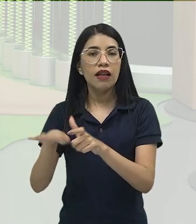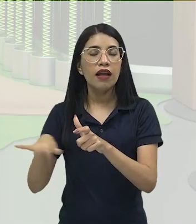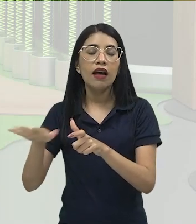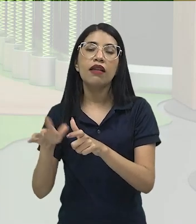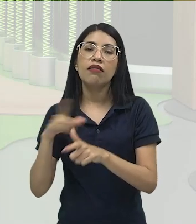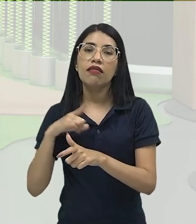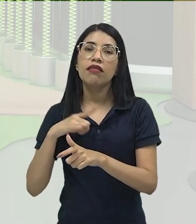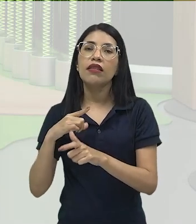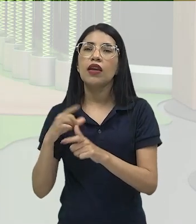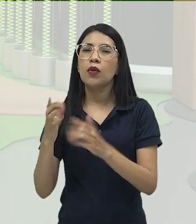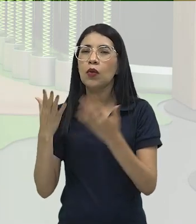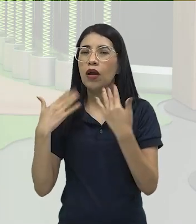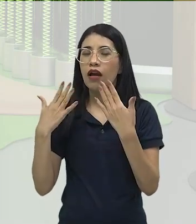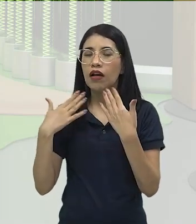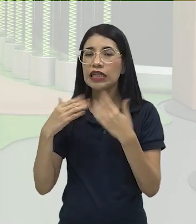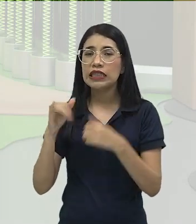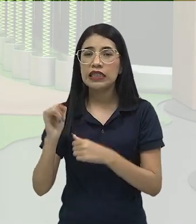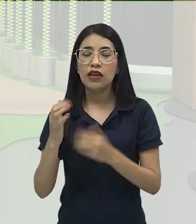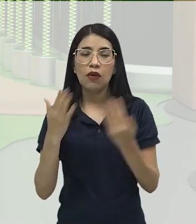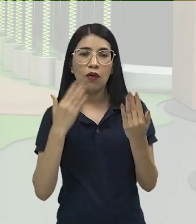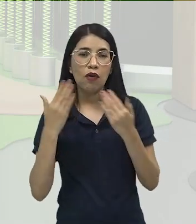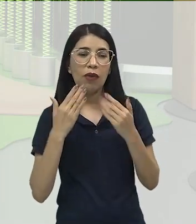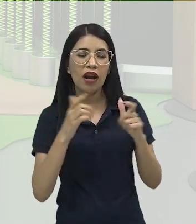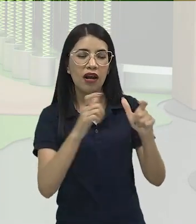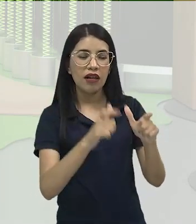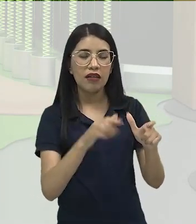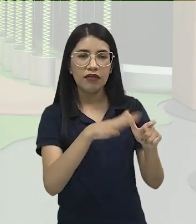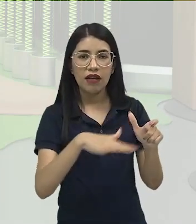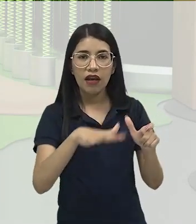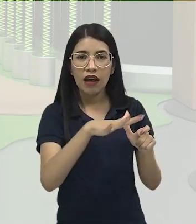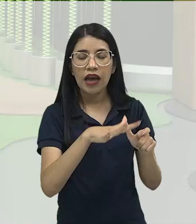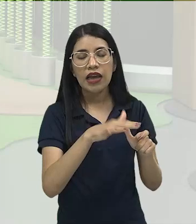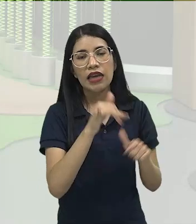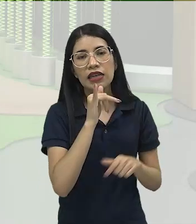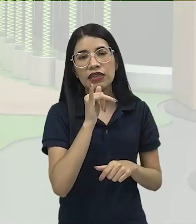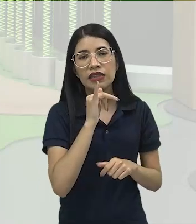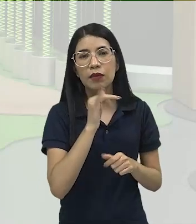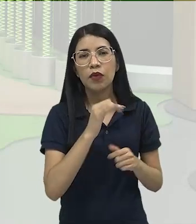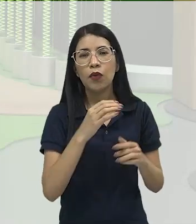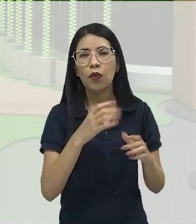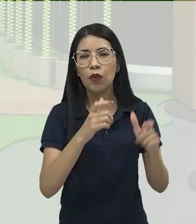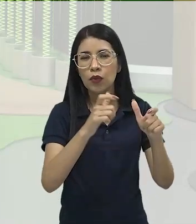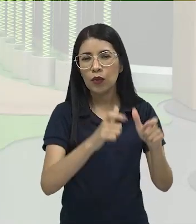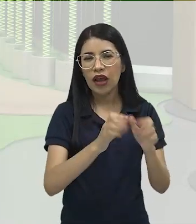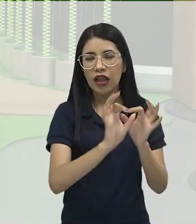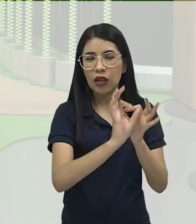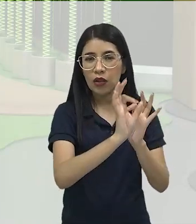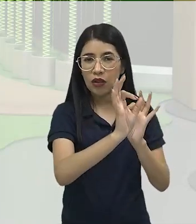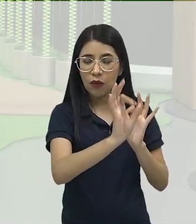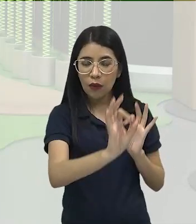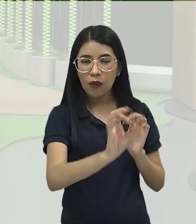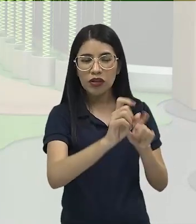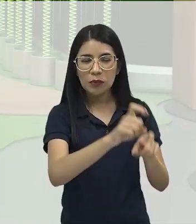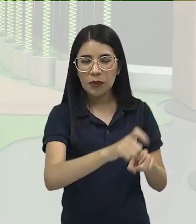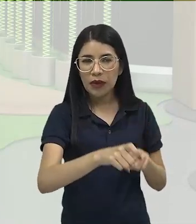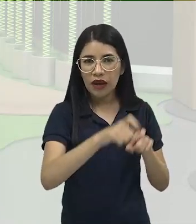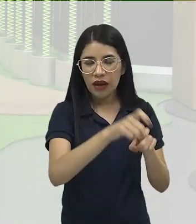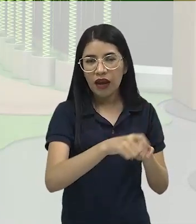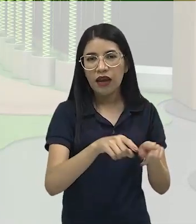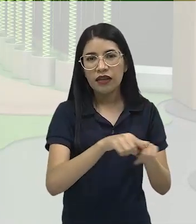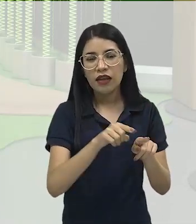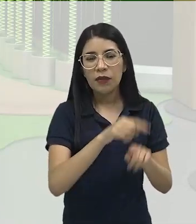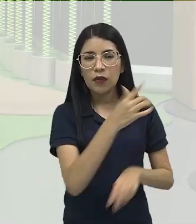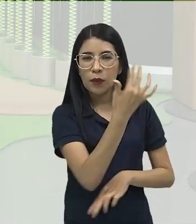você comparar a sensação térmica desses locais como de um bairro mais distante, de um bairro que vai estar mais